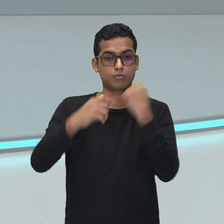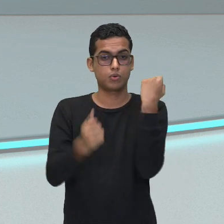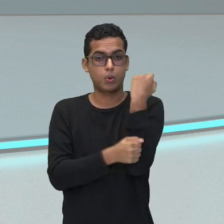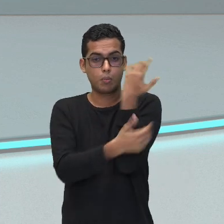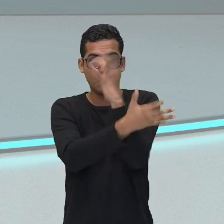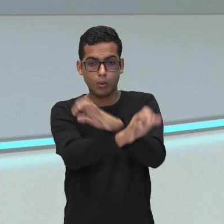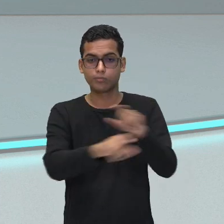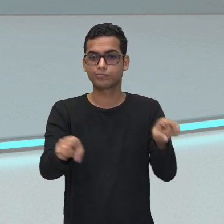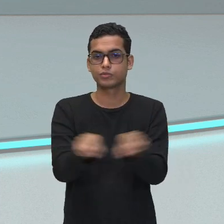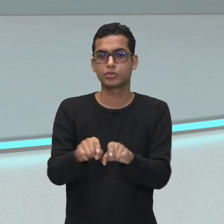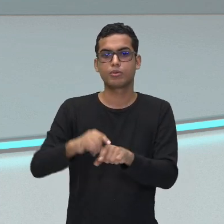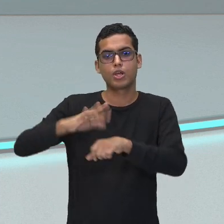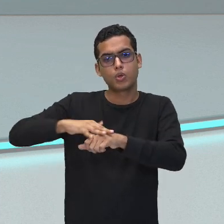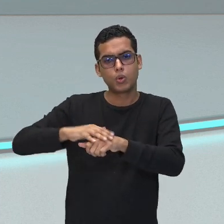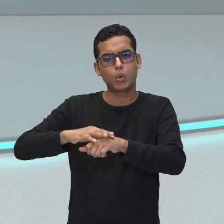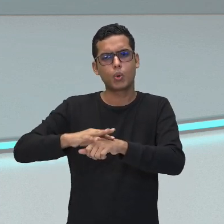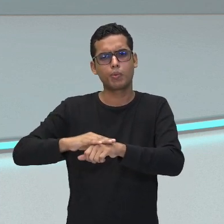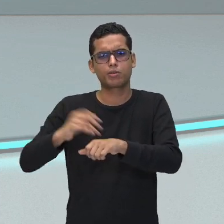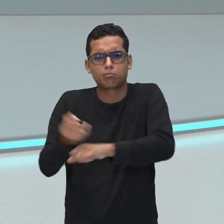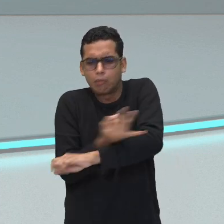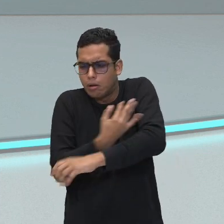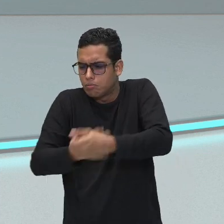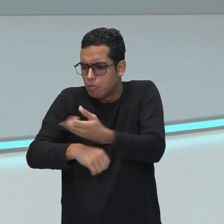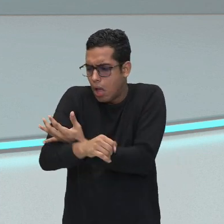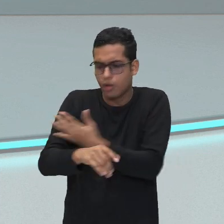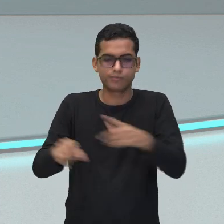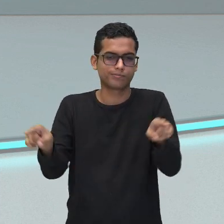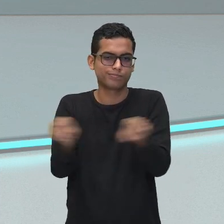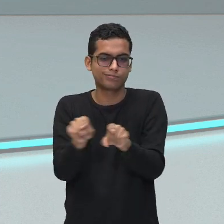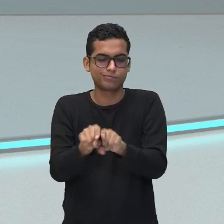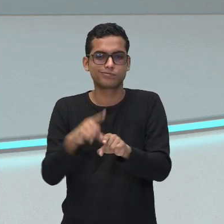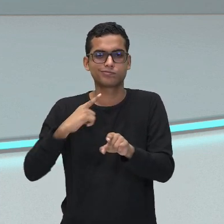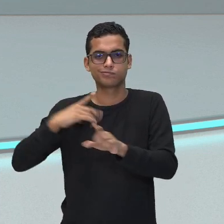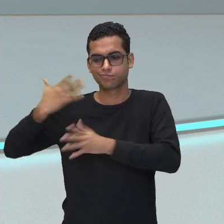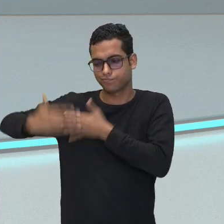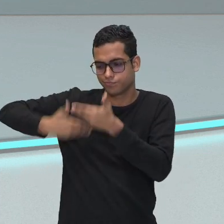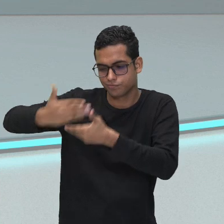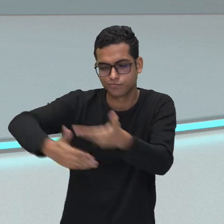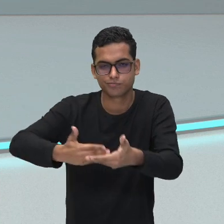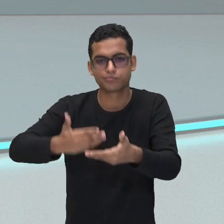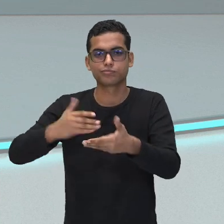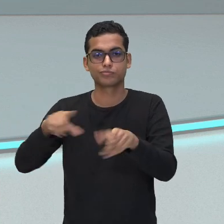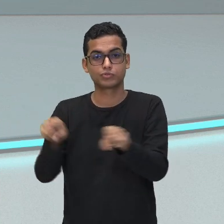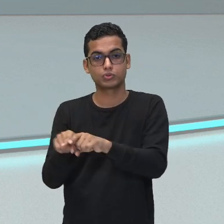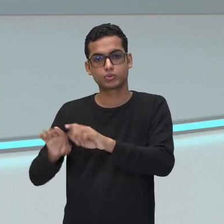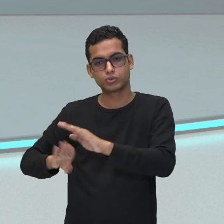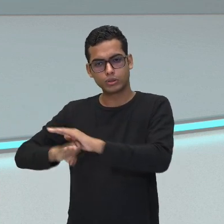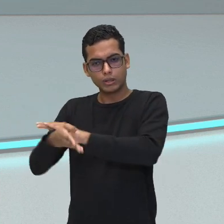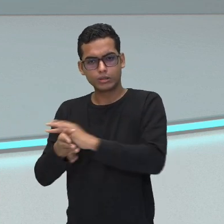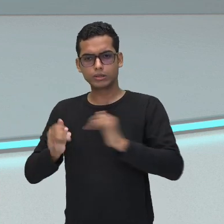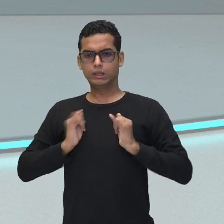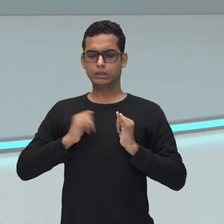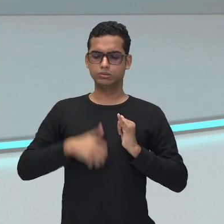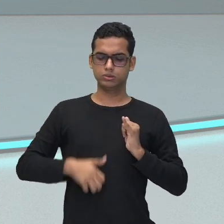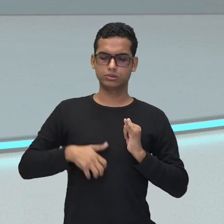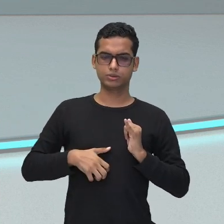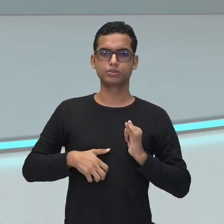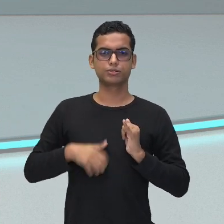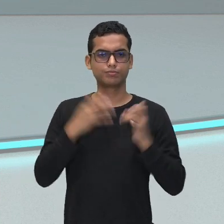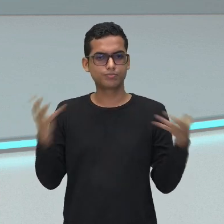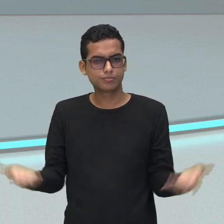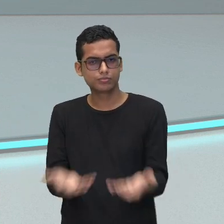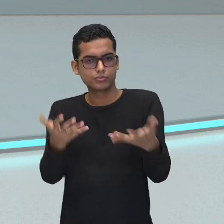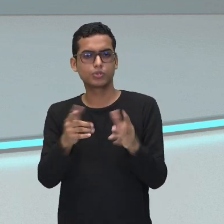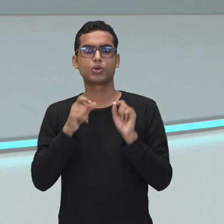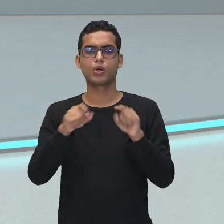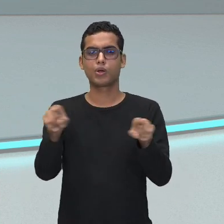também, então ocasionando esse efeito dominó. Né? Um hábito sedentário acaba fazendo com que